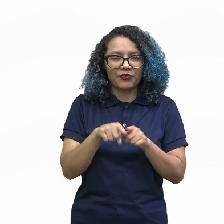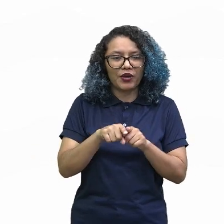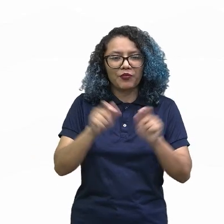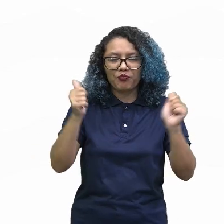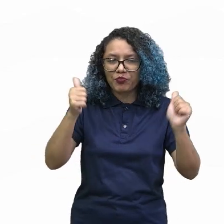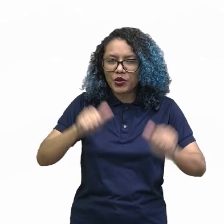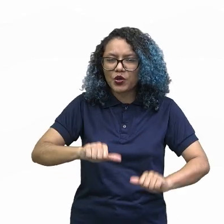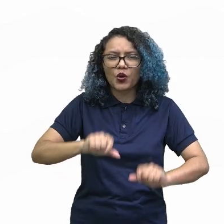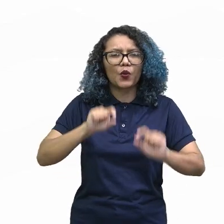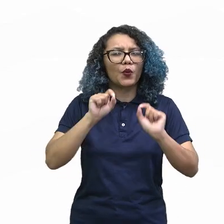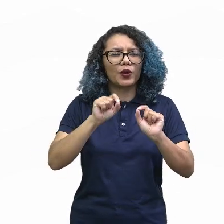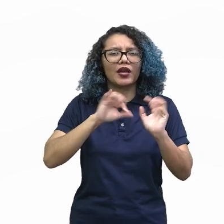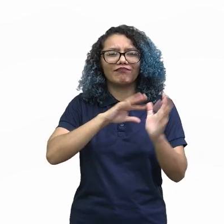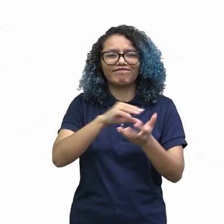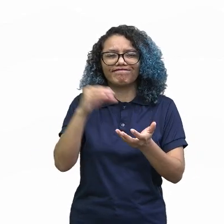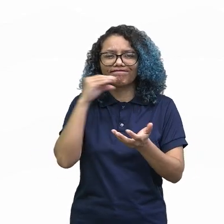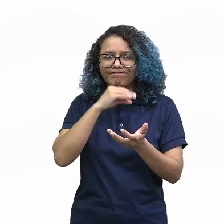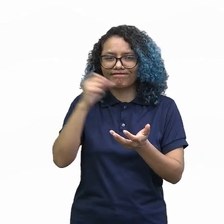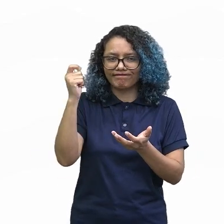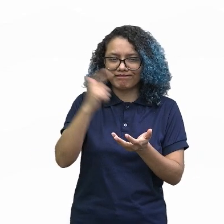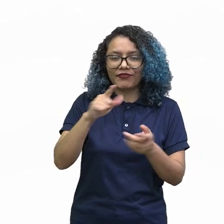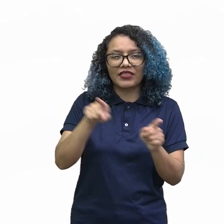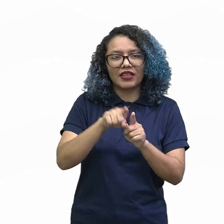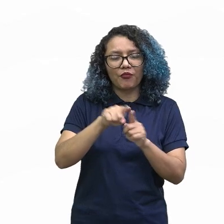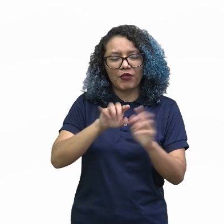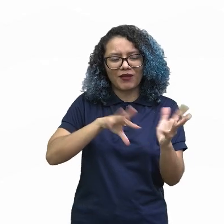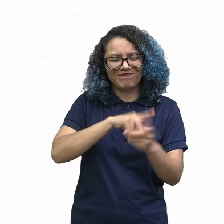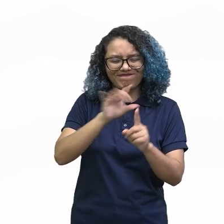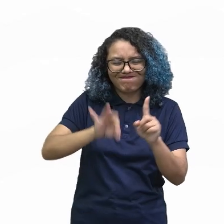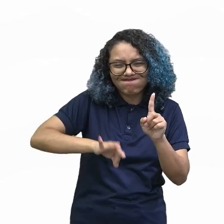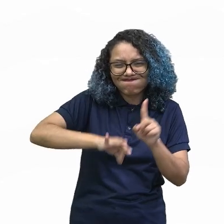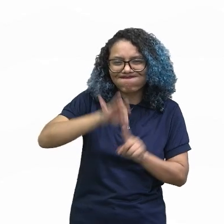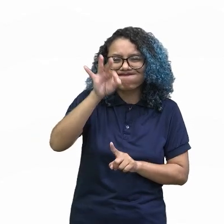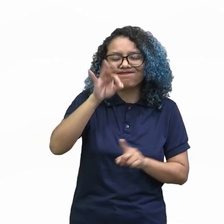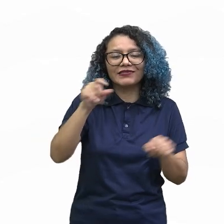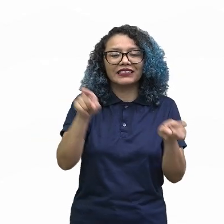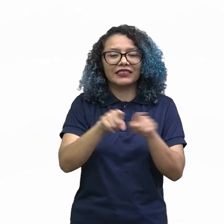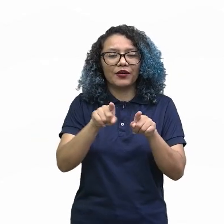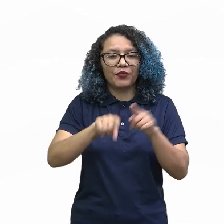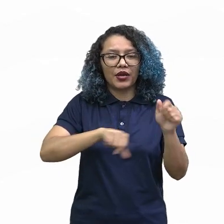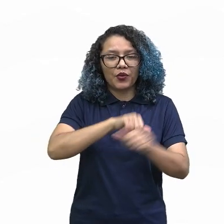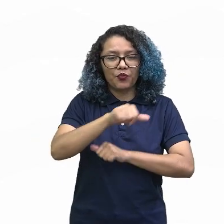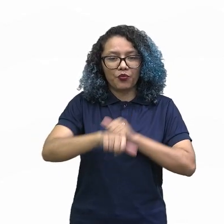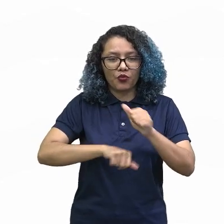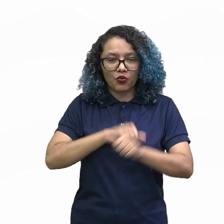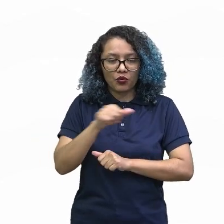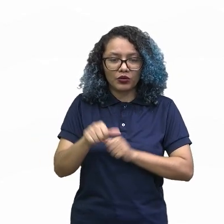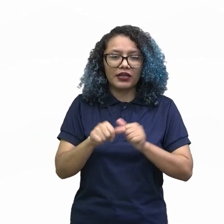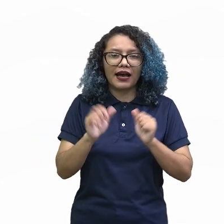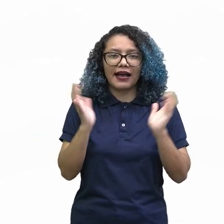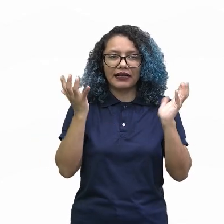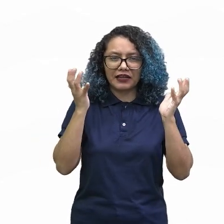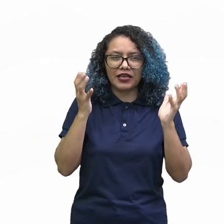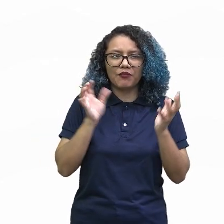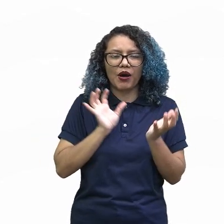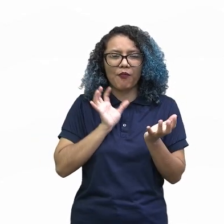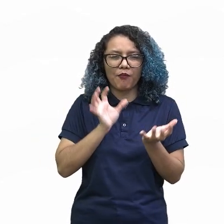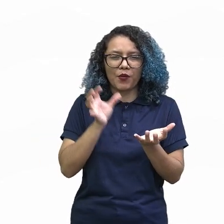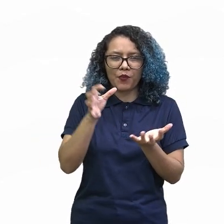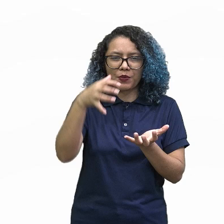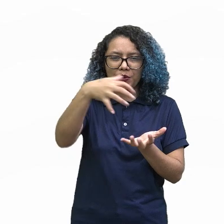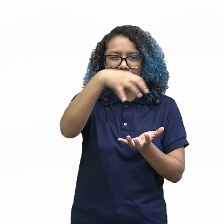efeito estufa, aumentam o aquecimento global e alteram as condições climáticas de várias regiões, né? Então, são